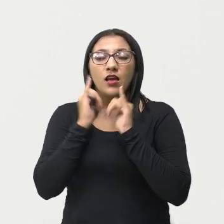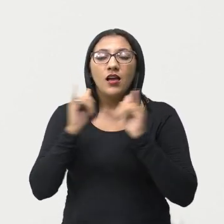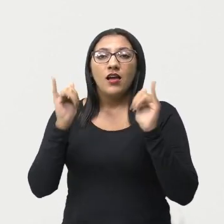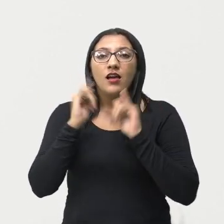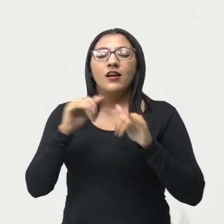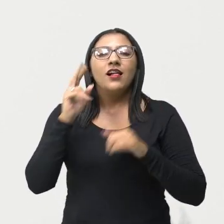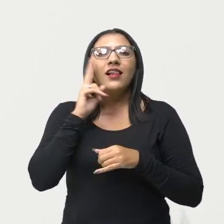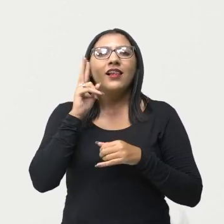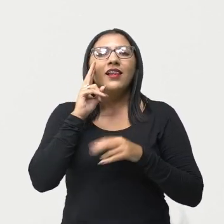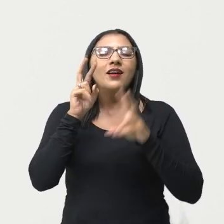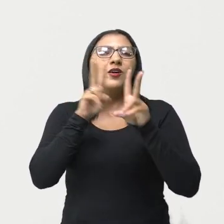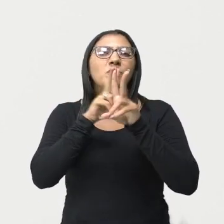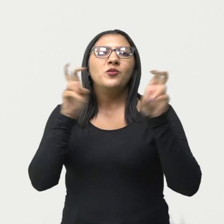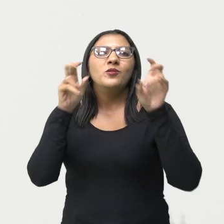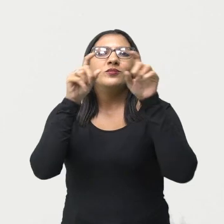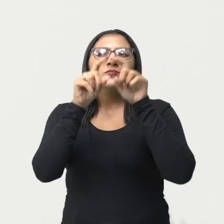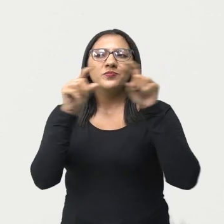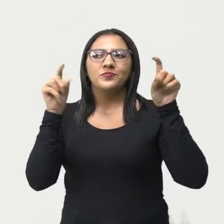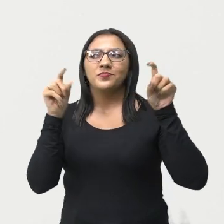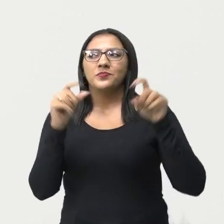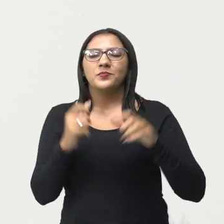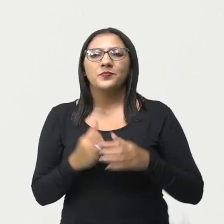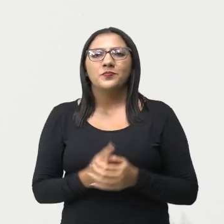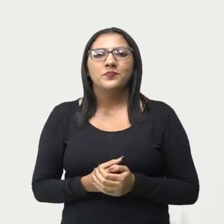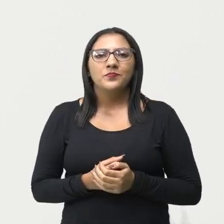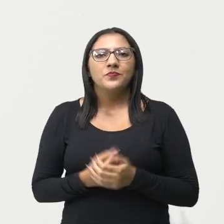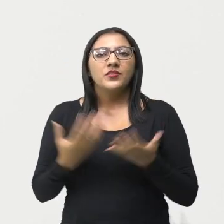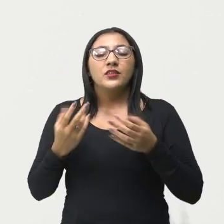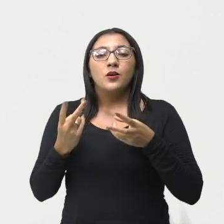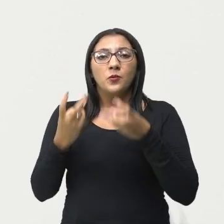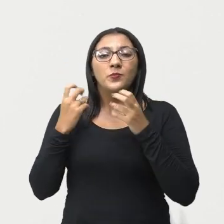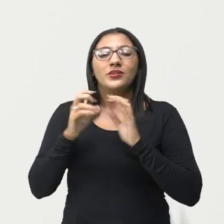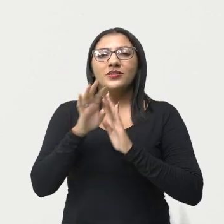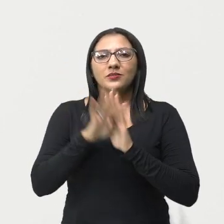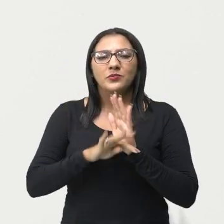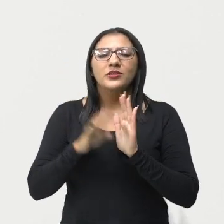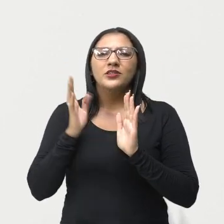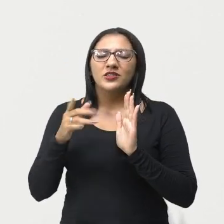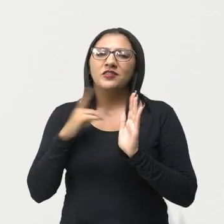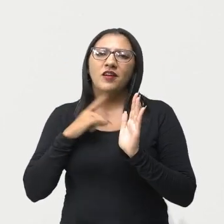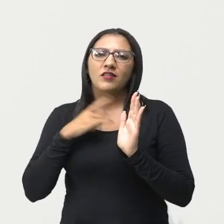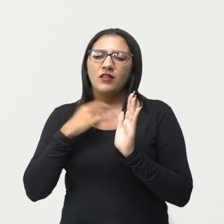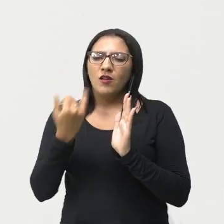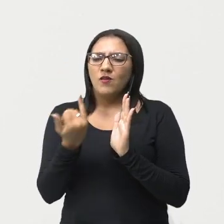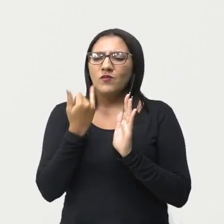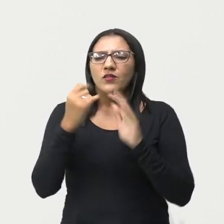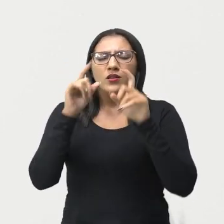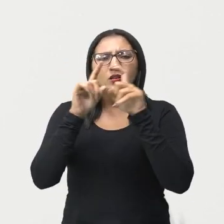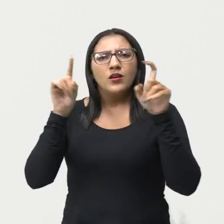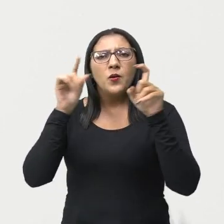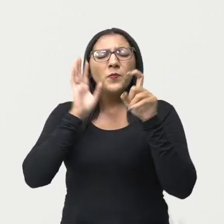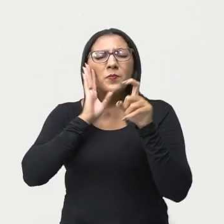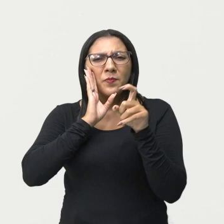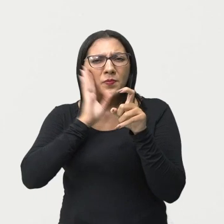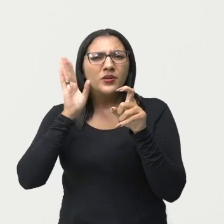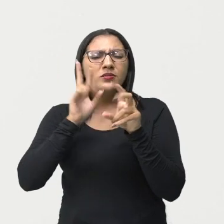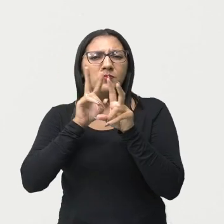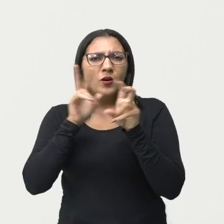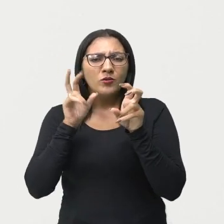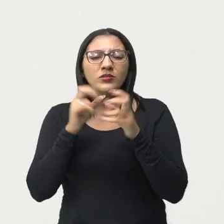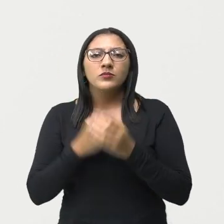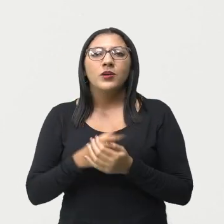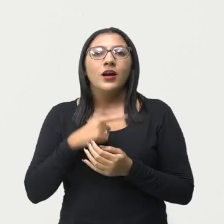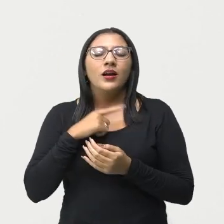título do nosso texto, no título da notícia. Então, observem que o título já trouxe ali para a gente um fato principal